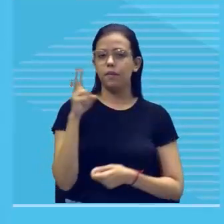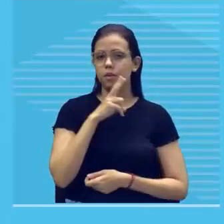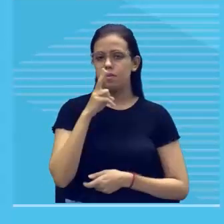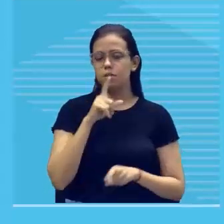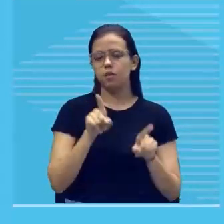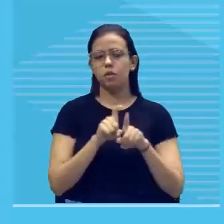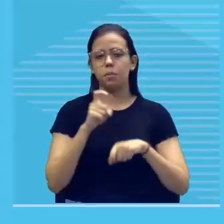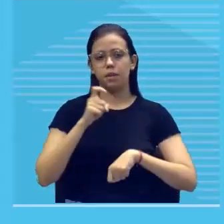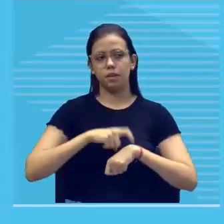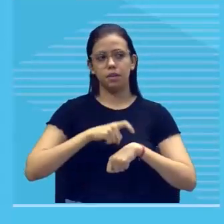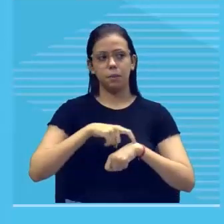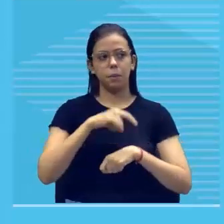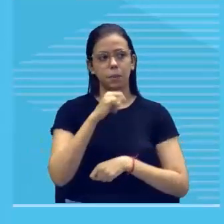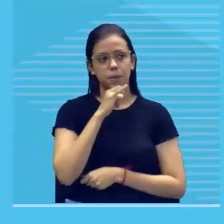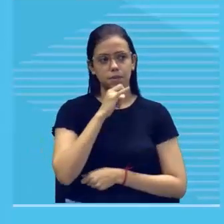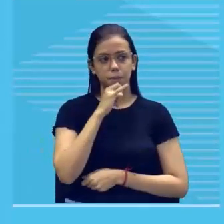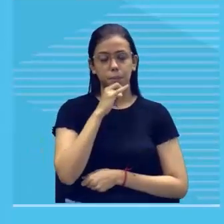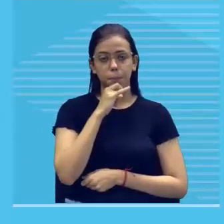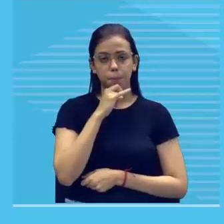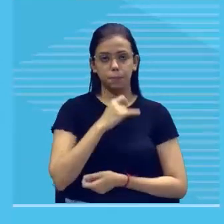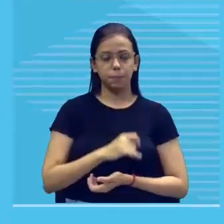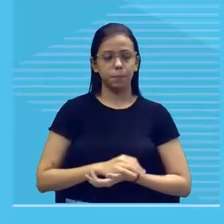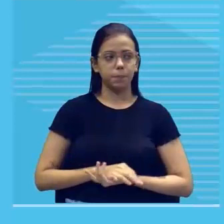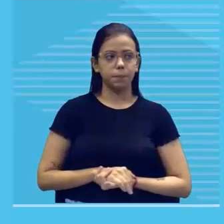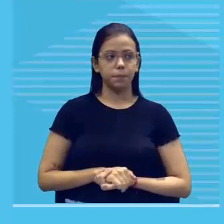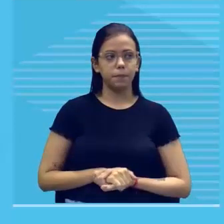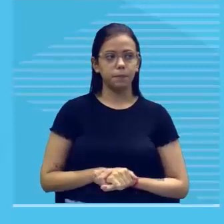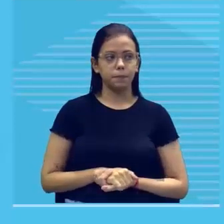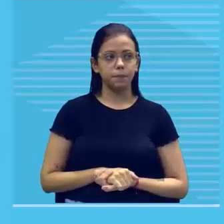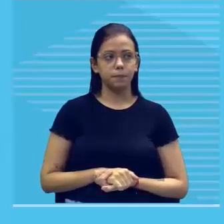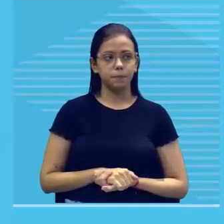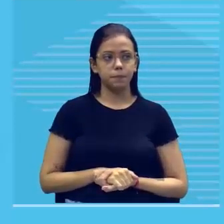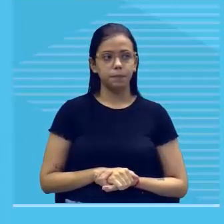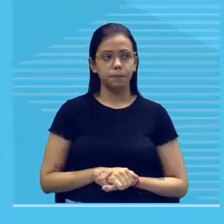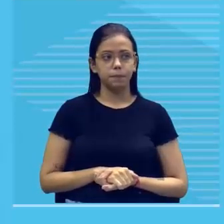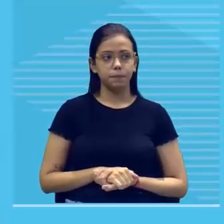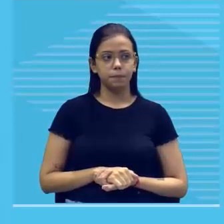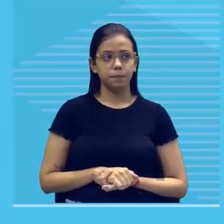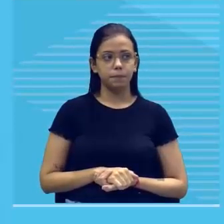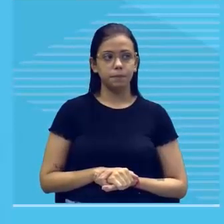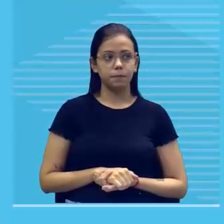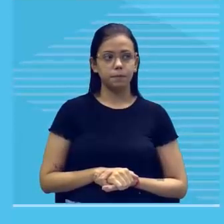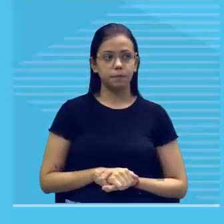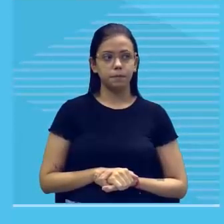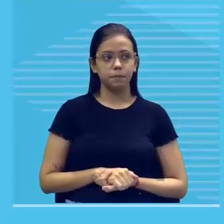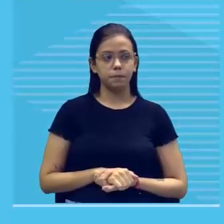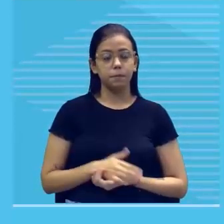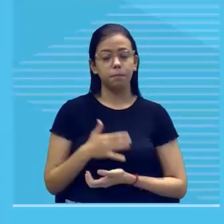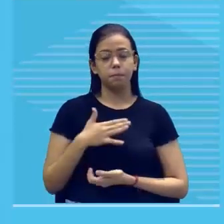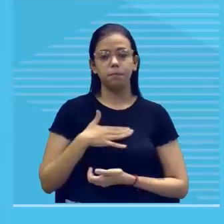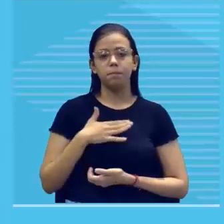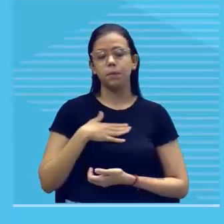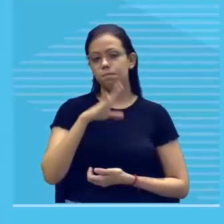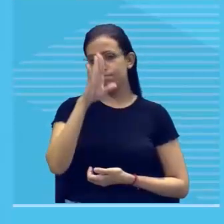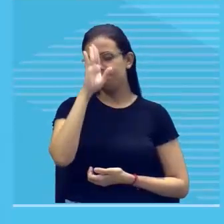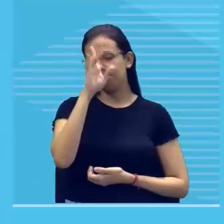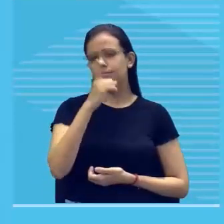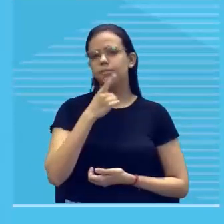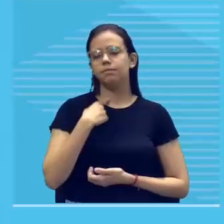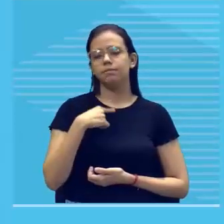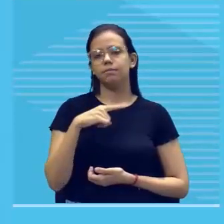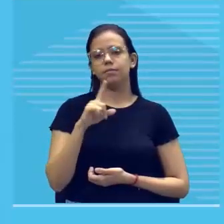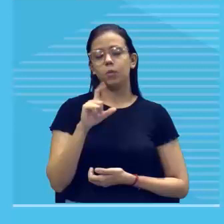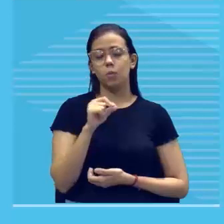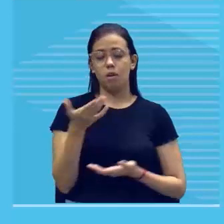e tempo no nosso exemplo aqui ó e por exemplo não vou mentir para você agora meu maior desejo é